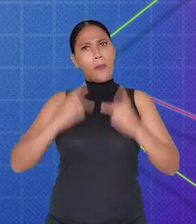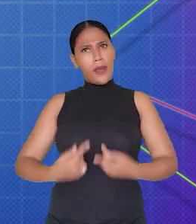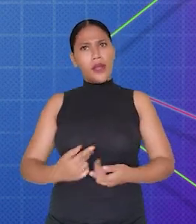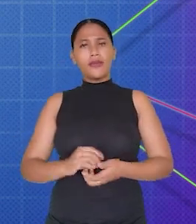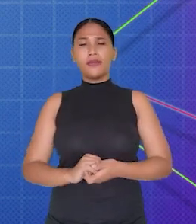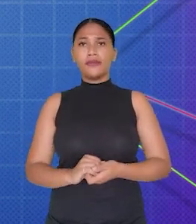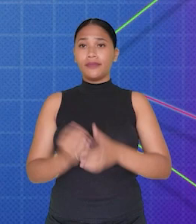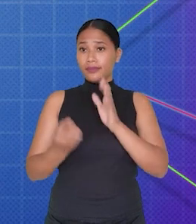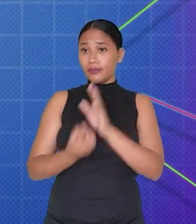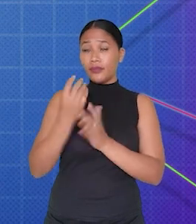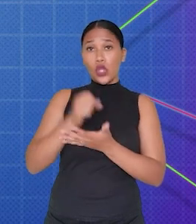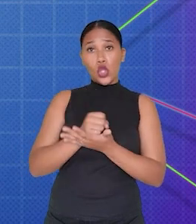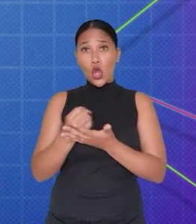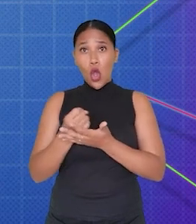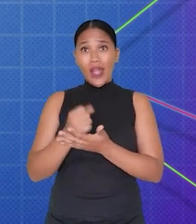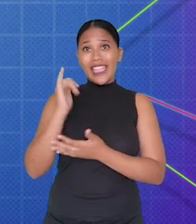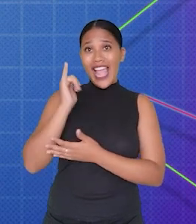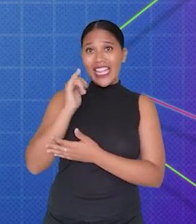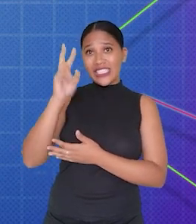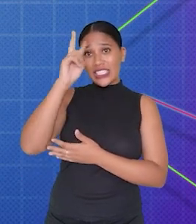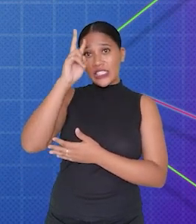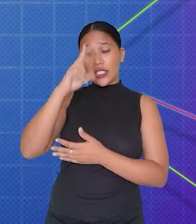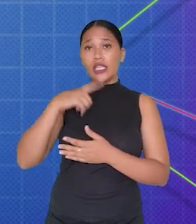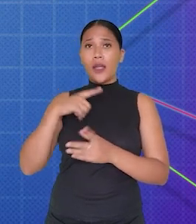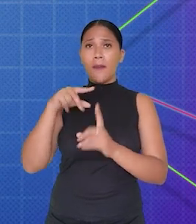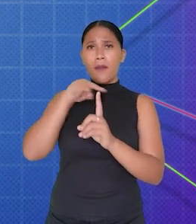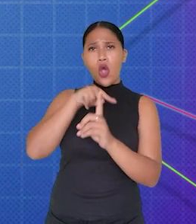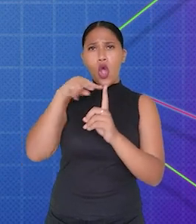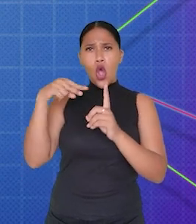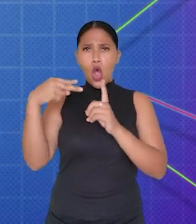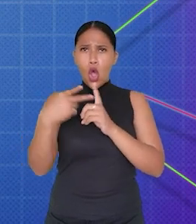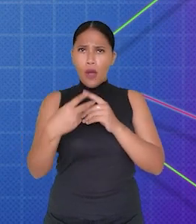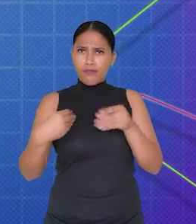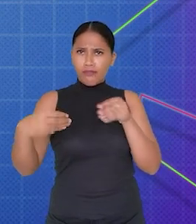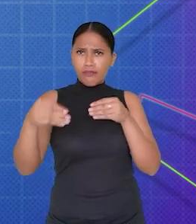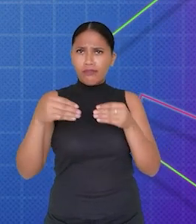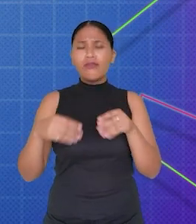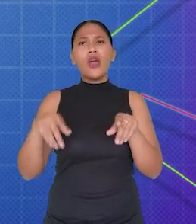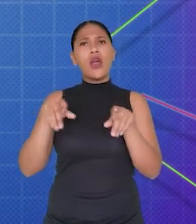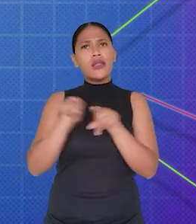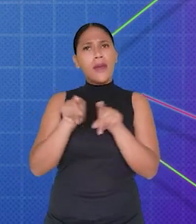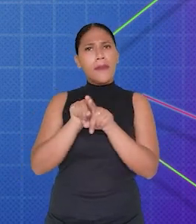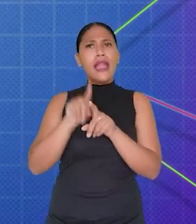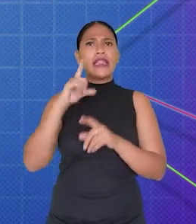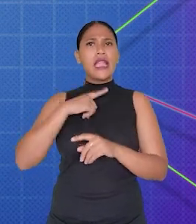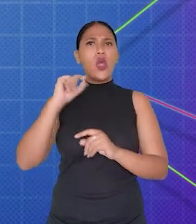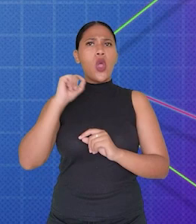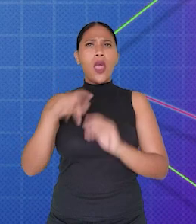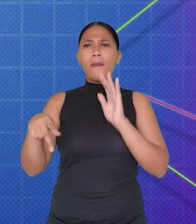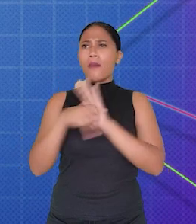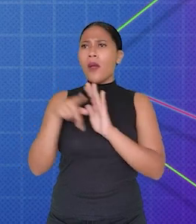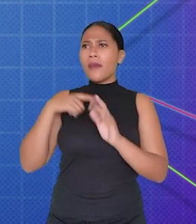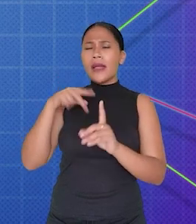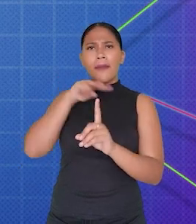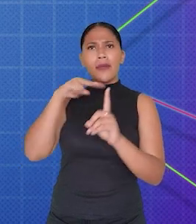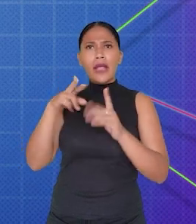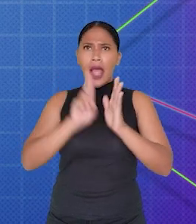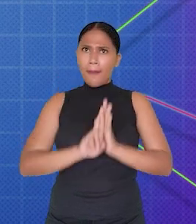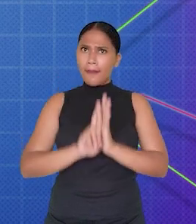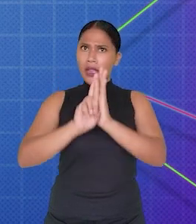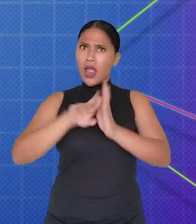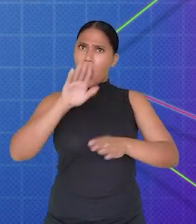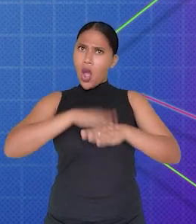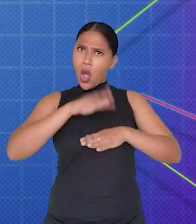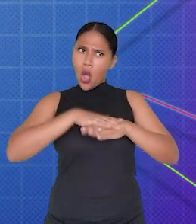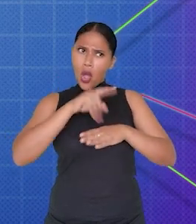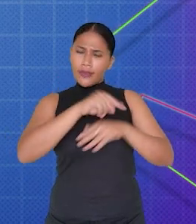humanos. Ao criar jogos e narrativas que incluem pontos de vista alternativos, é importante garantir que essas perspectivas sejam representadas de